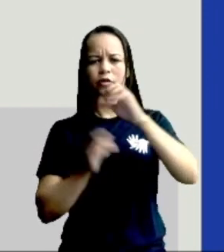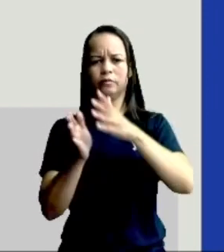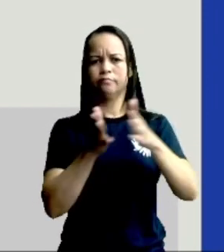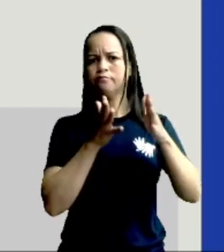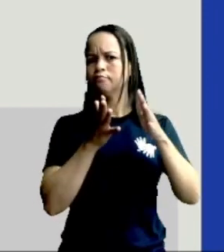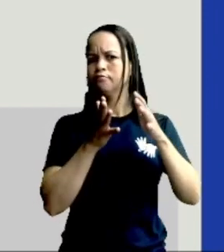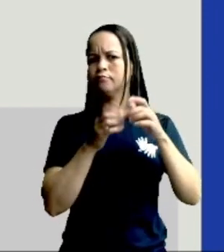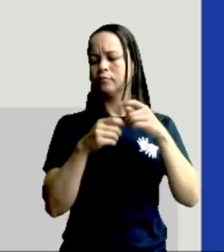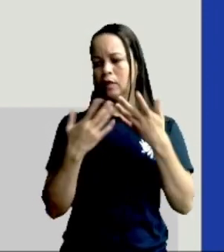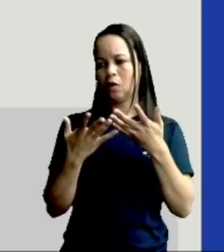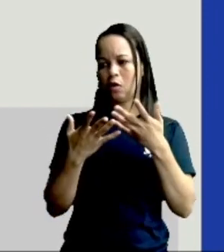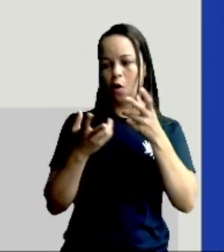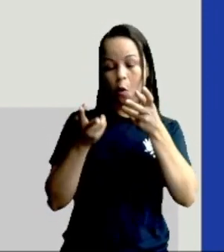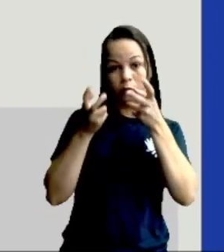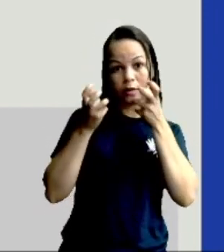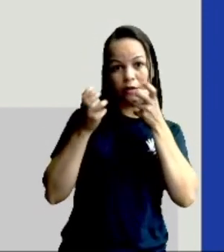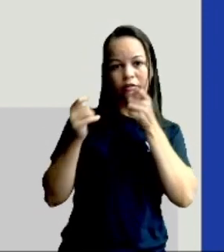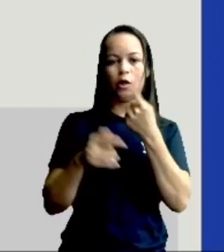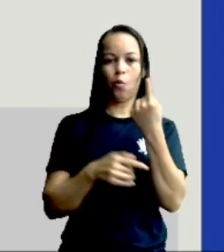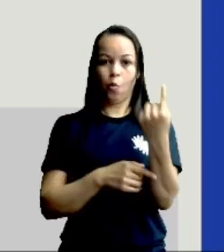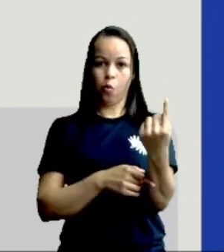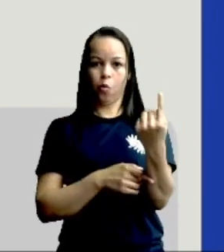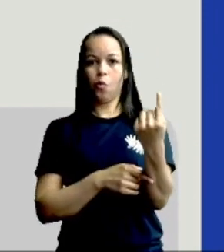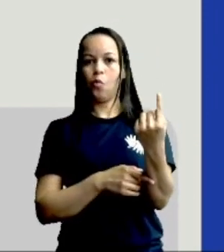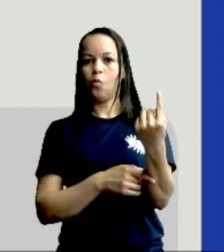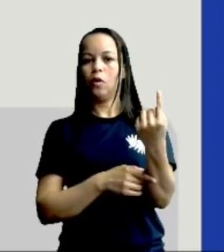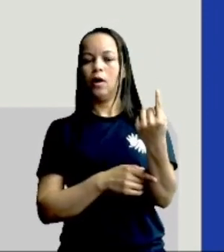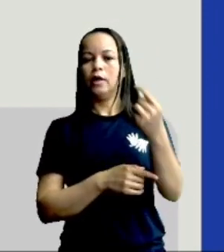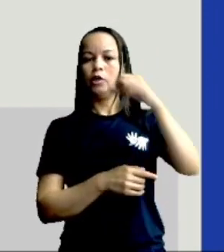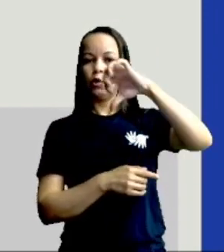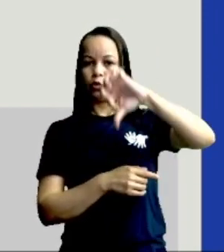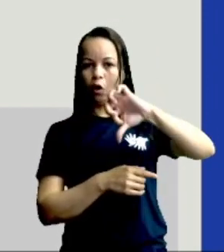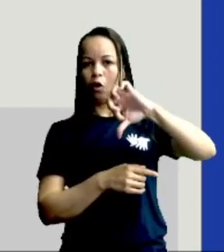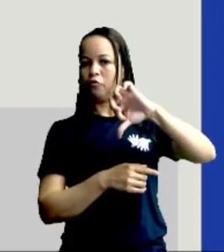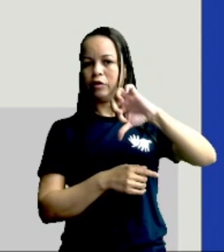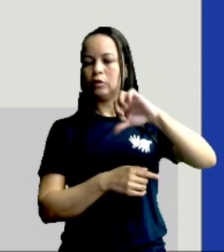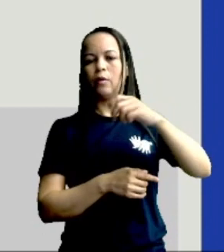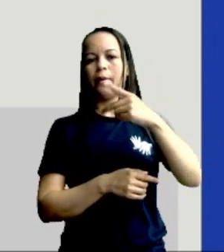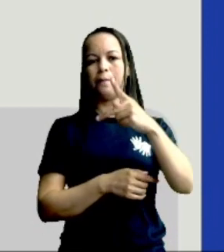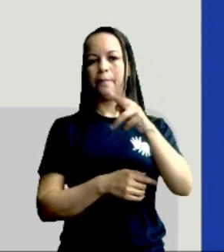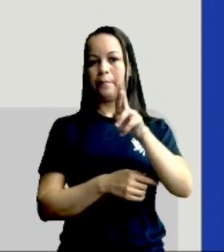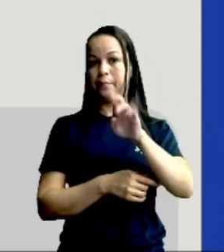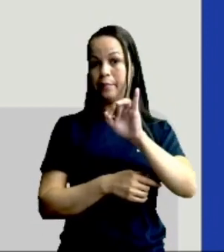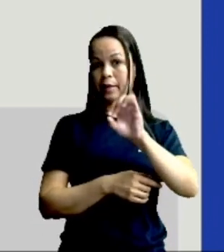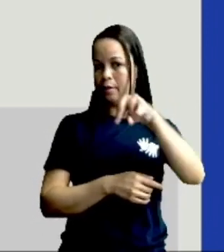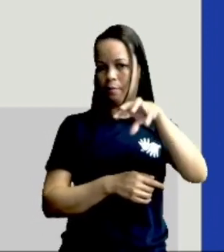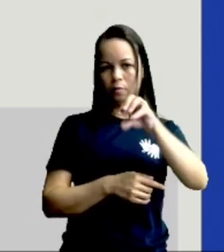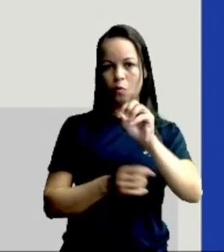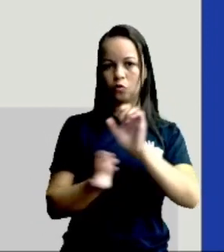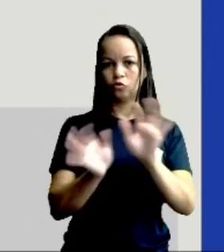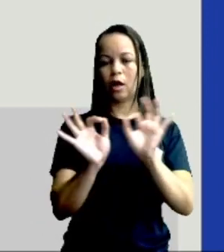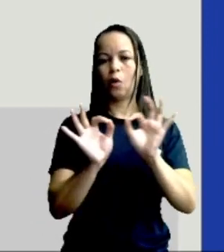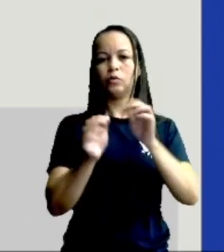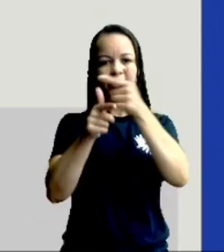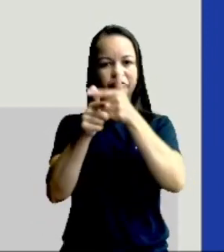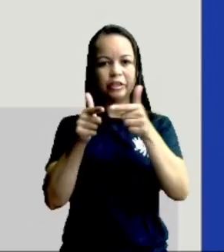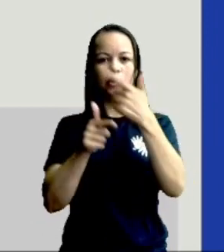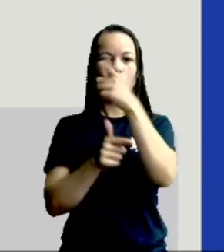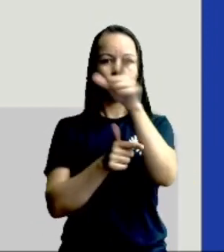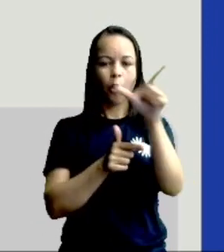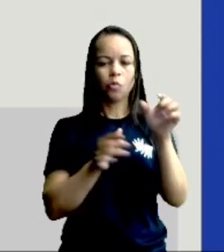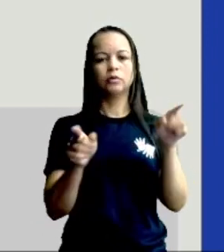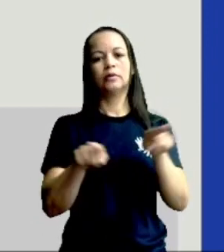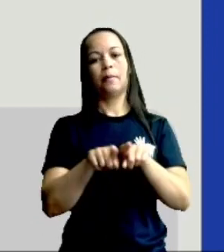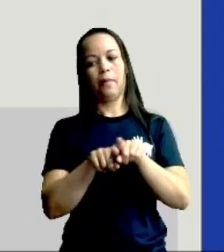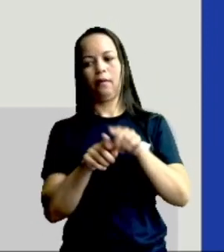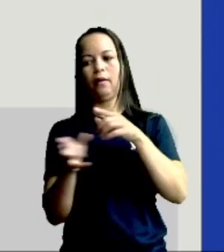cuidado, o número 1 ele não é primo. O 9 também não é primo, porque o 9 se divide por outros números também. Só o 3, o 5 e o 7. Então, não